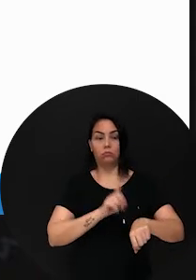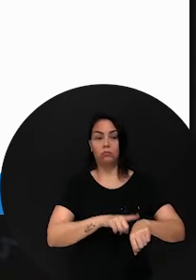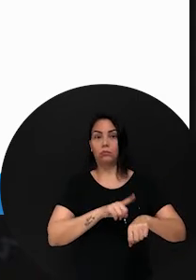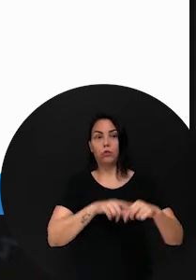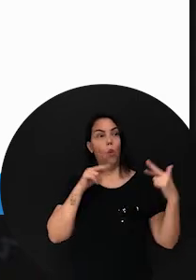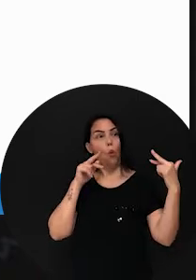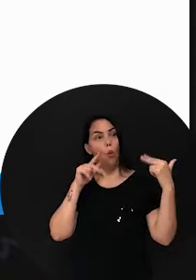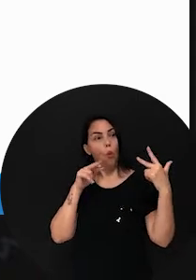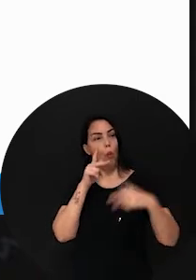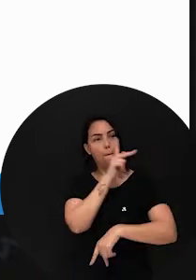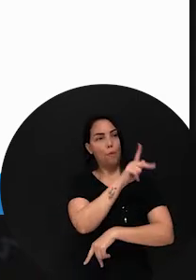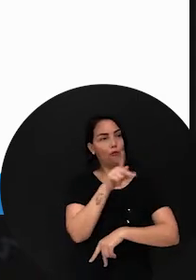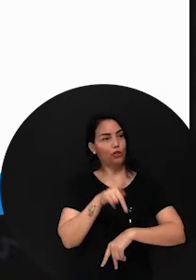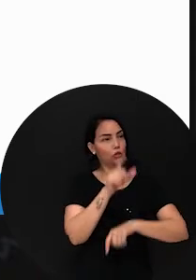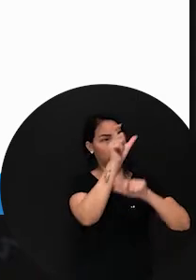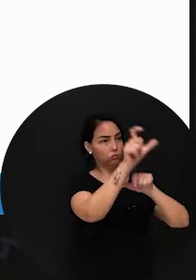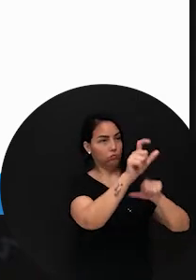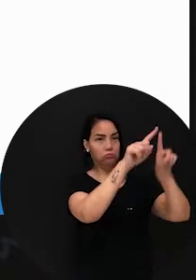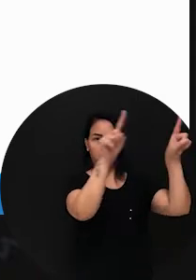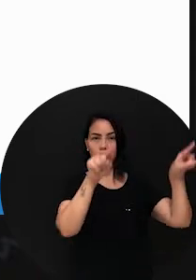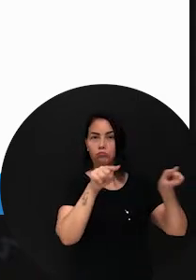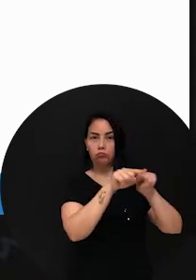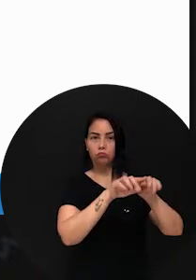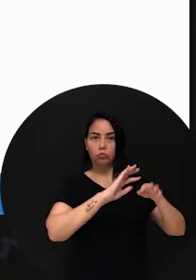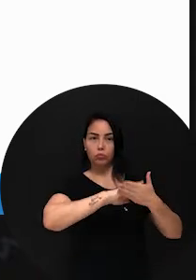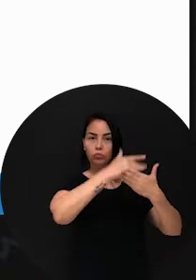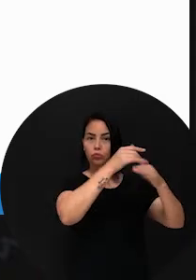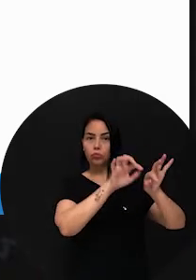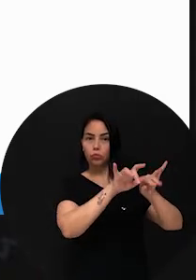são aulas ao vivo, tá, com o seu professor.